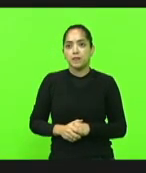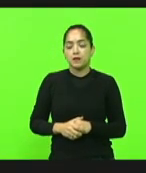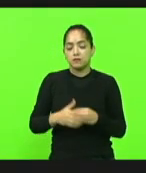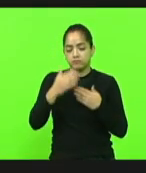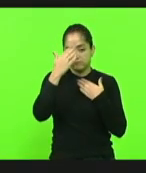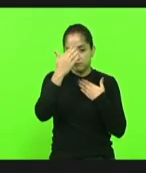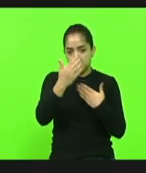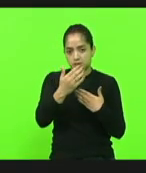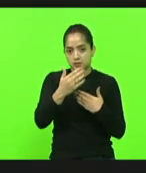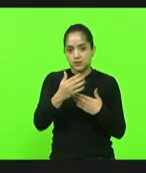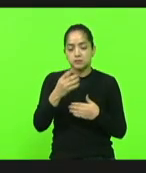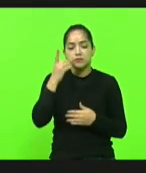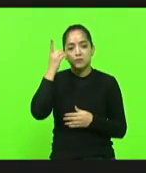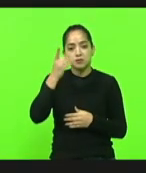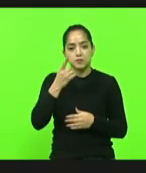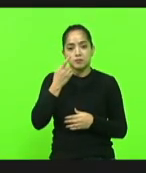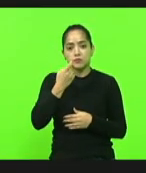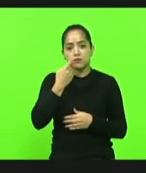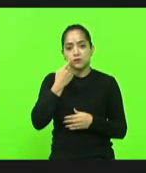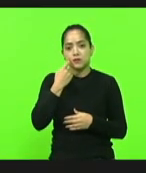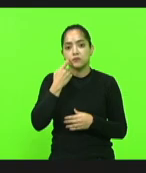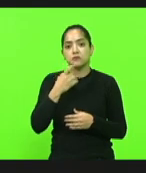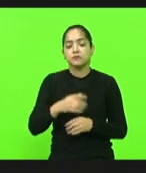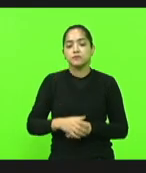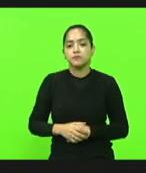Obrigado, deputado Frigo.